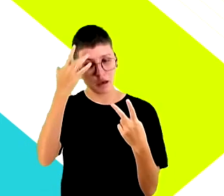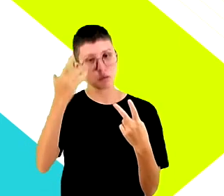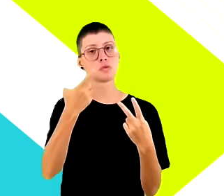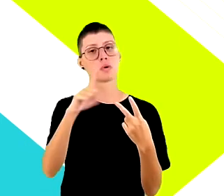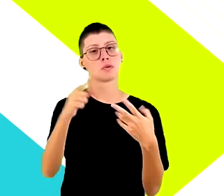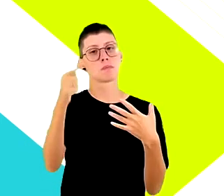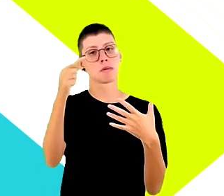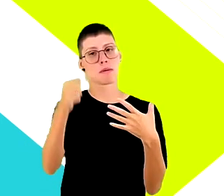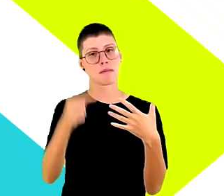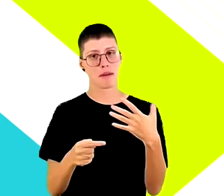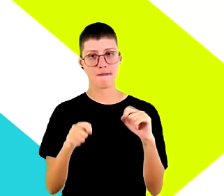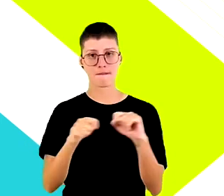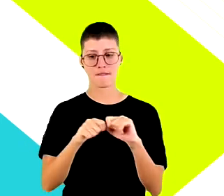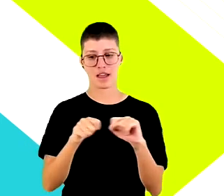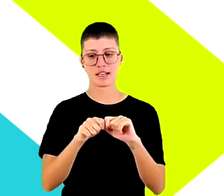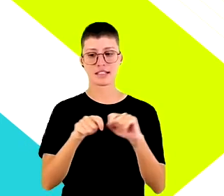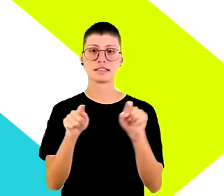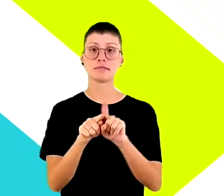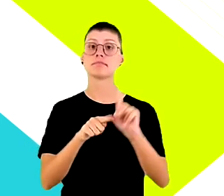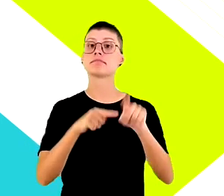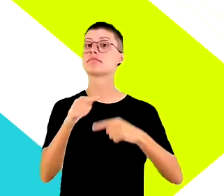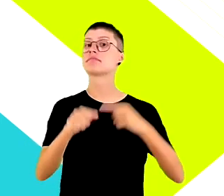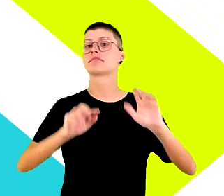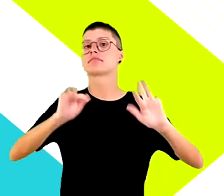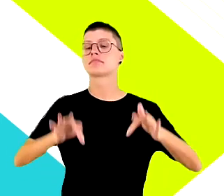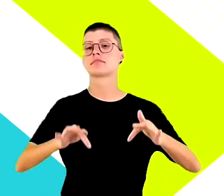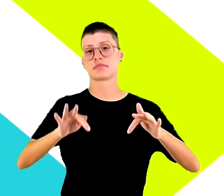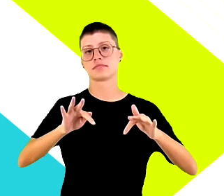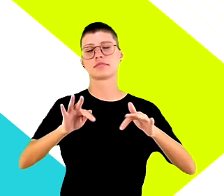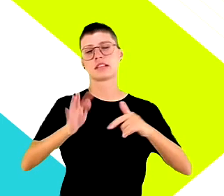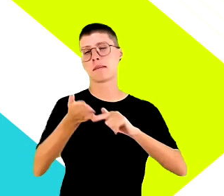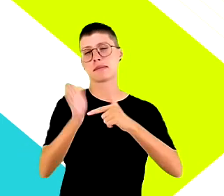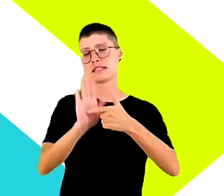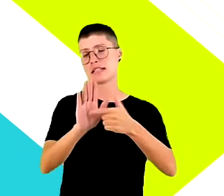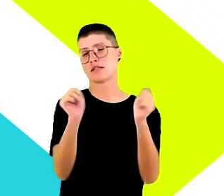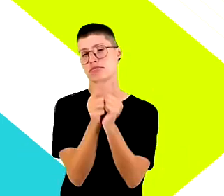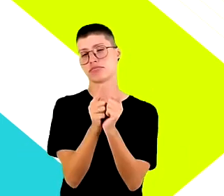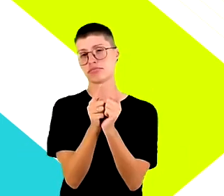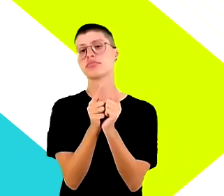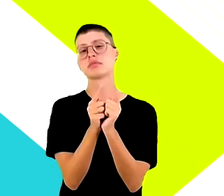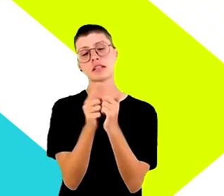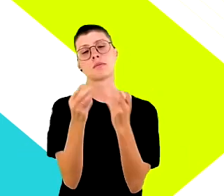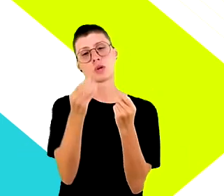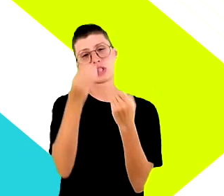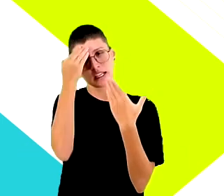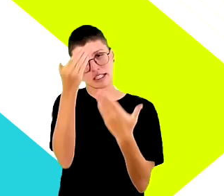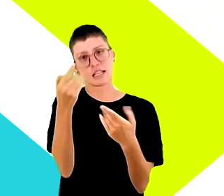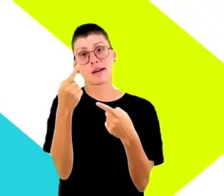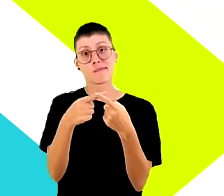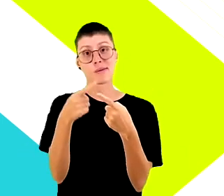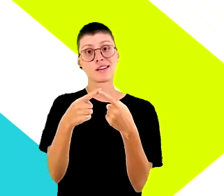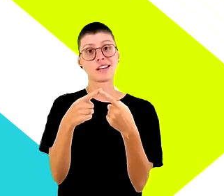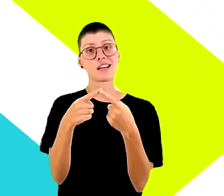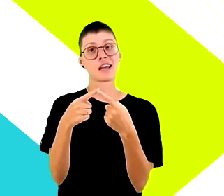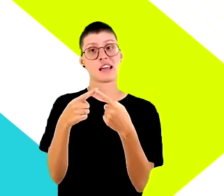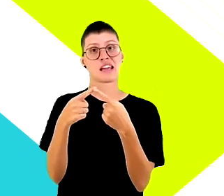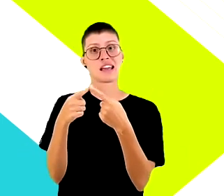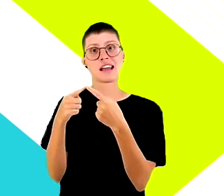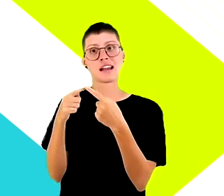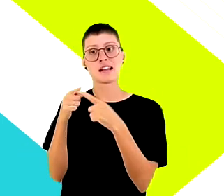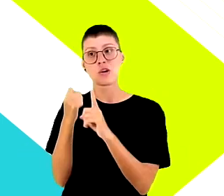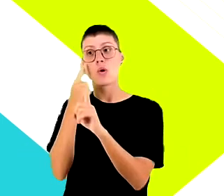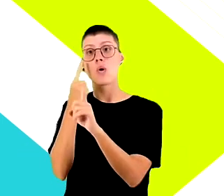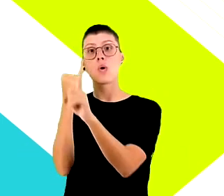E aí, só para fechar, né, apresentação super rápida, então, os agradecimentos, porque o Pulse buscou a gente lá em 2021 por uma